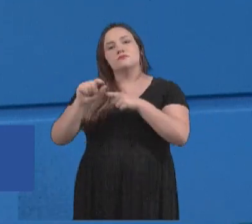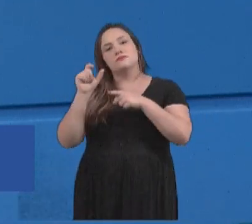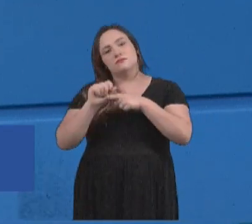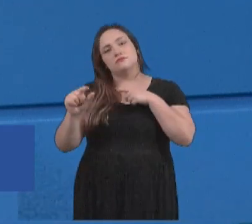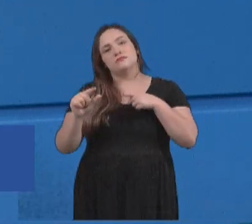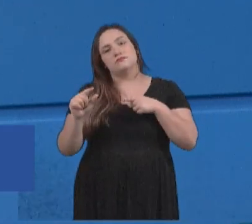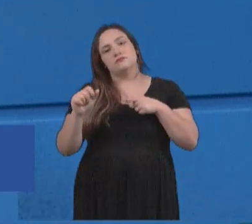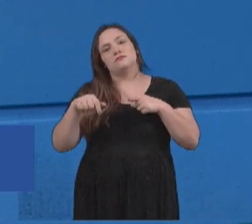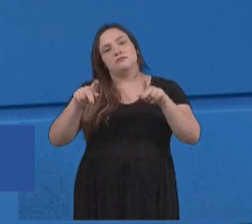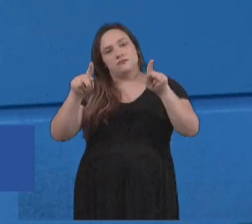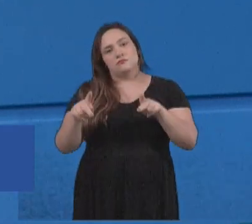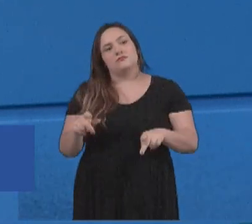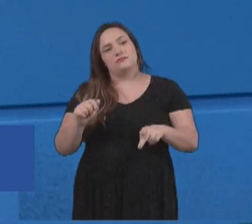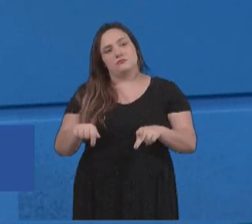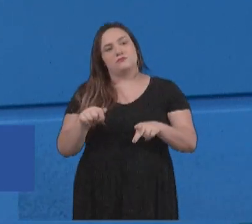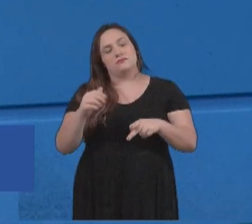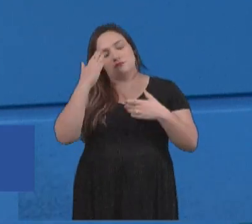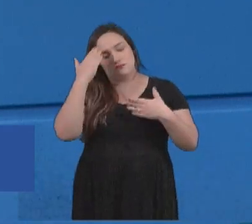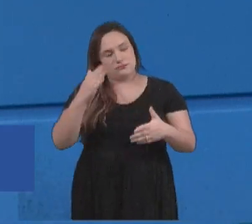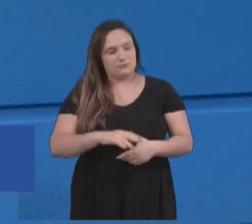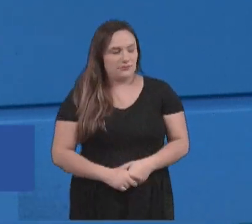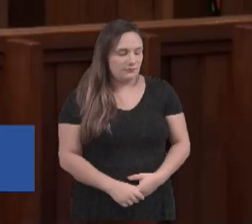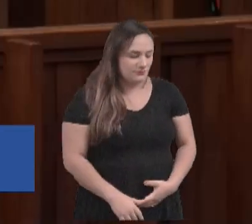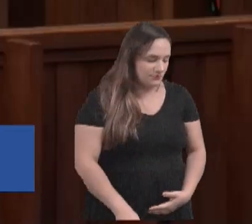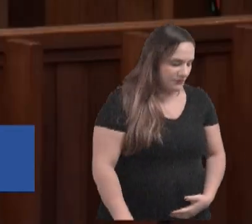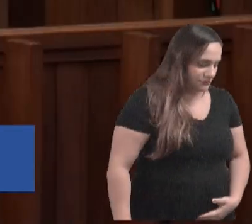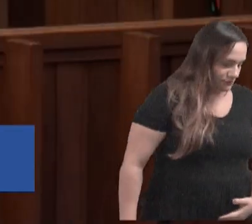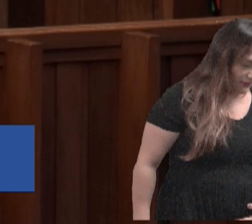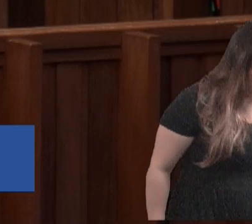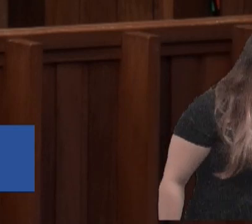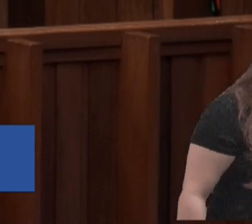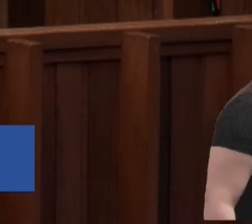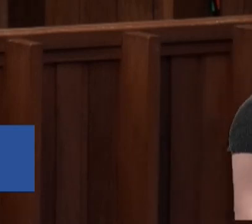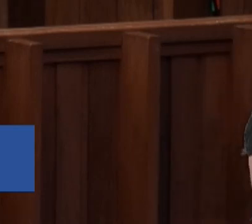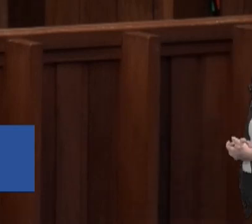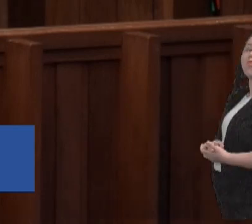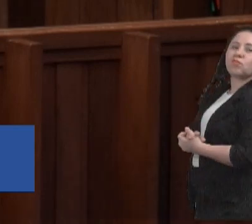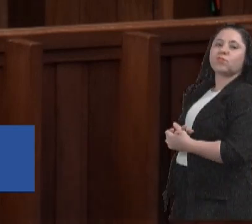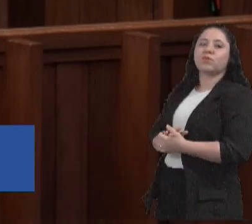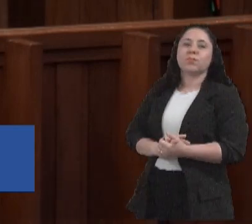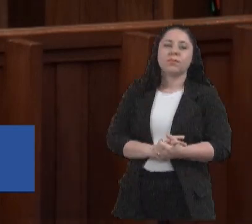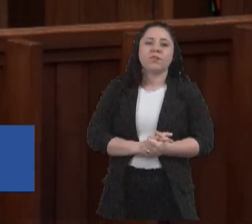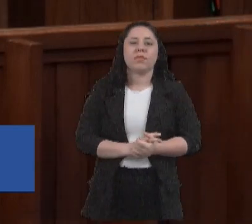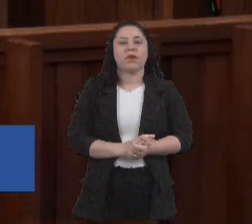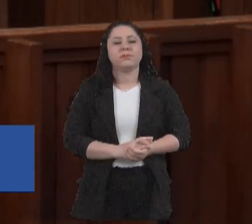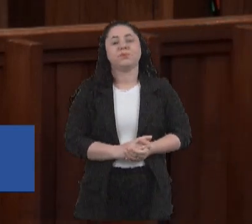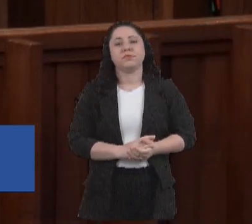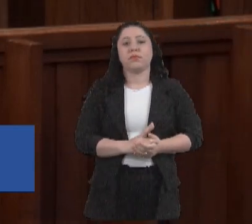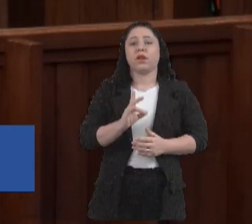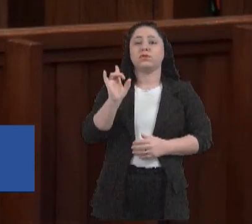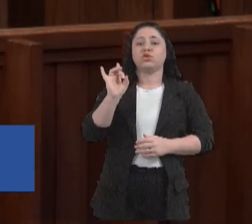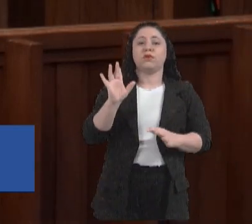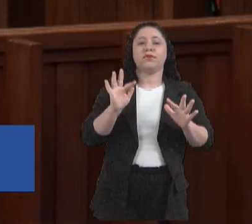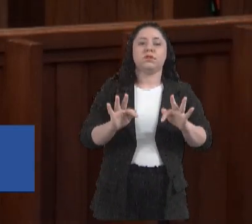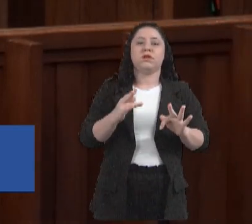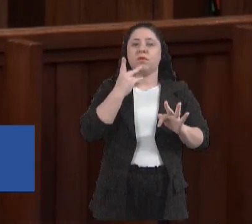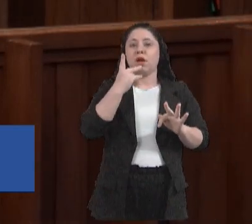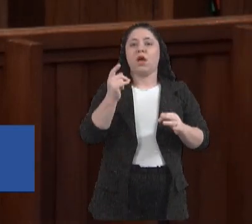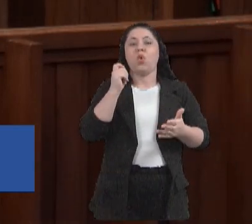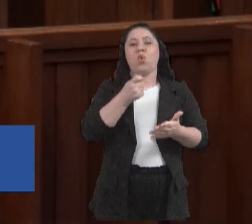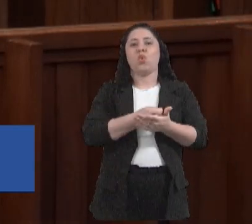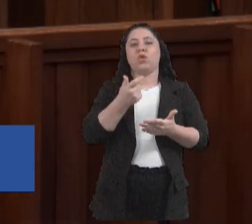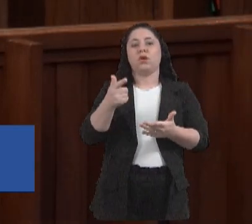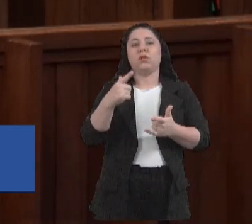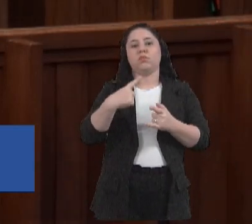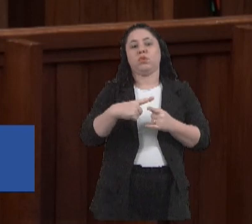de saúde e para a população em geral. Obrigada. Para finalizar, senhor presidente, eu quero reafirmar aqui, né,